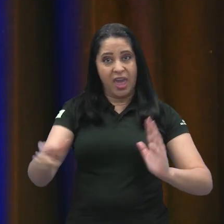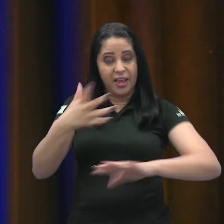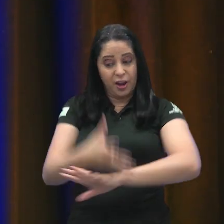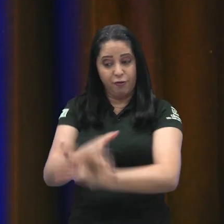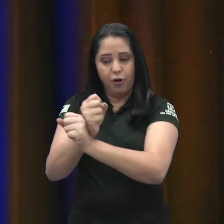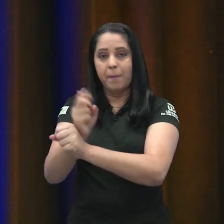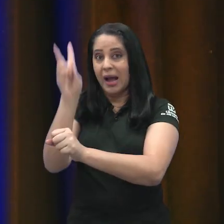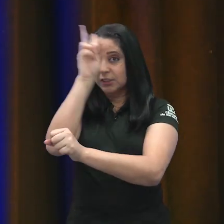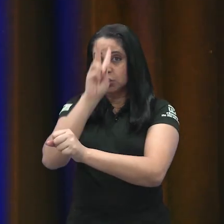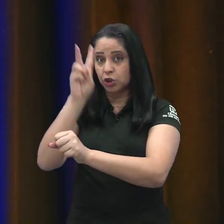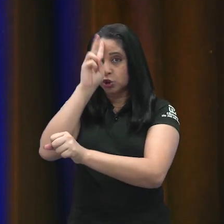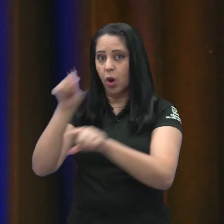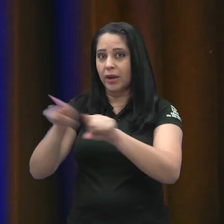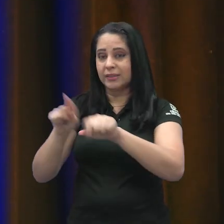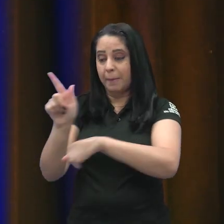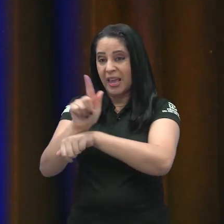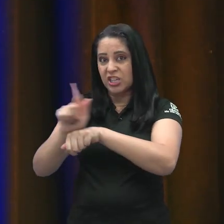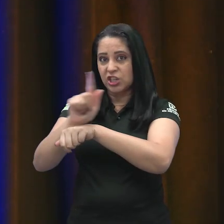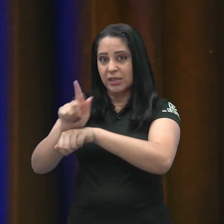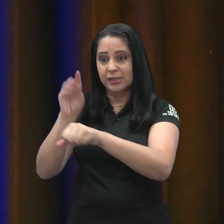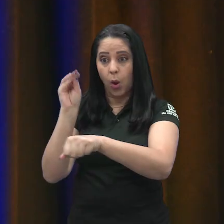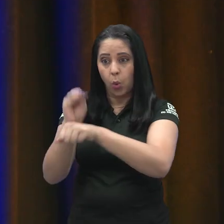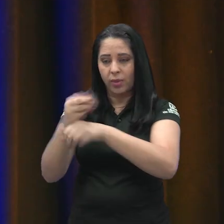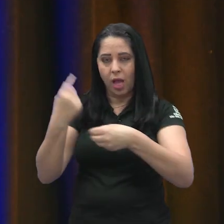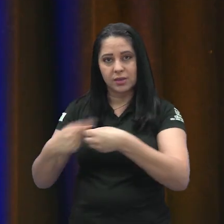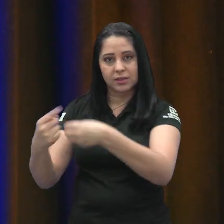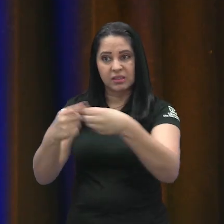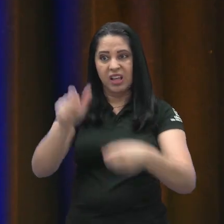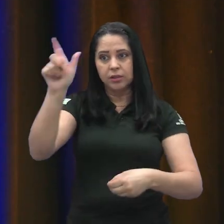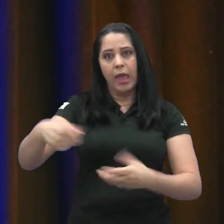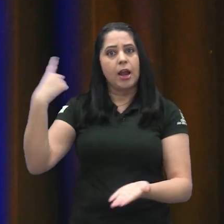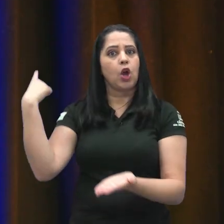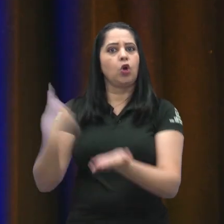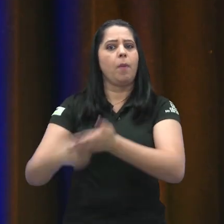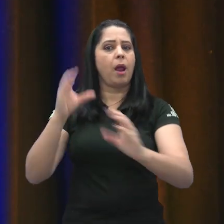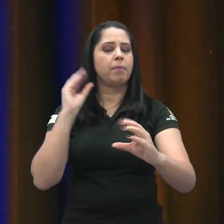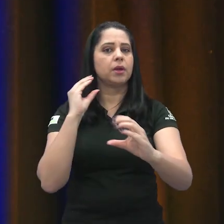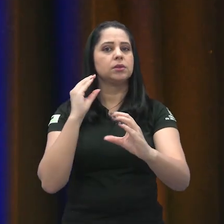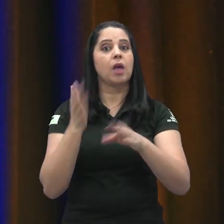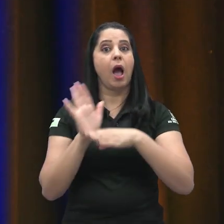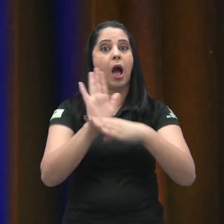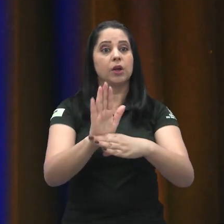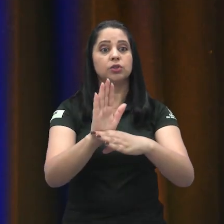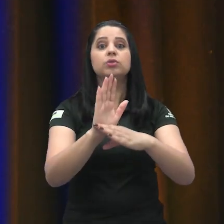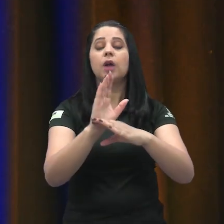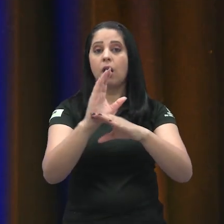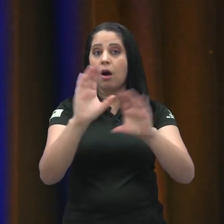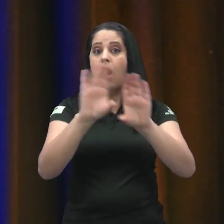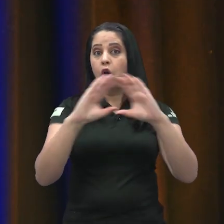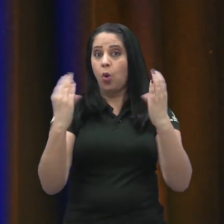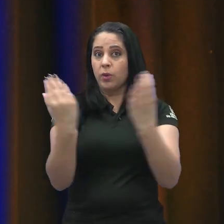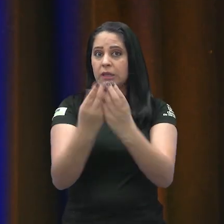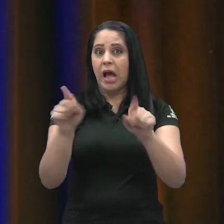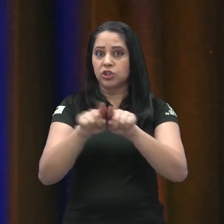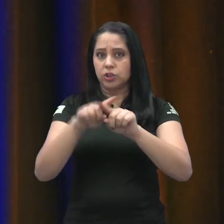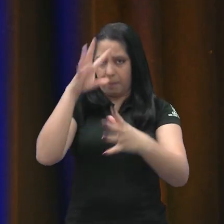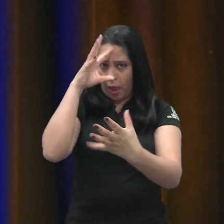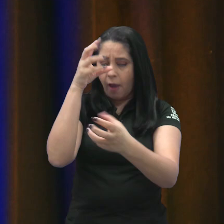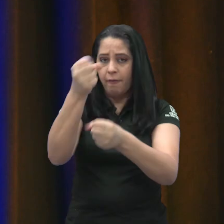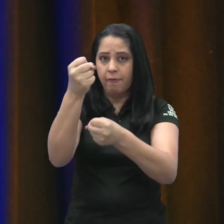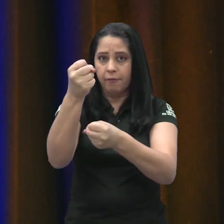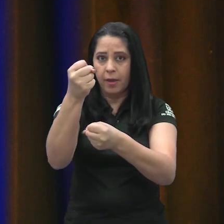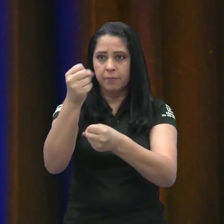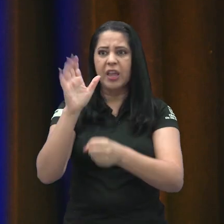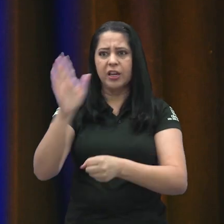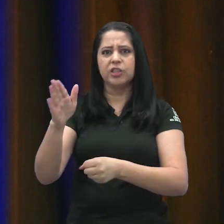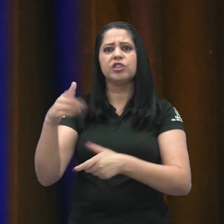Com formação em História e Gestão de Cidades, ele é um homem comprometido com a comunidade e a fé. Atuando há